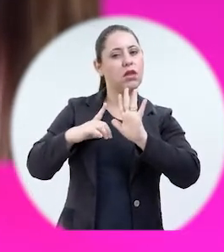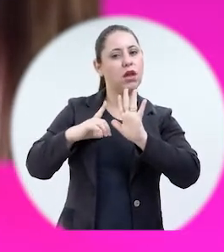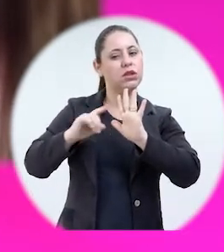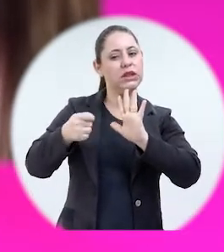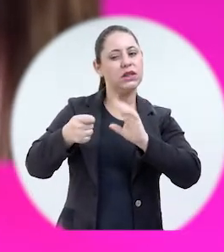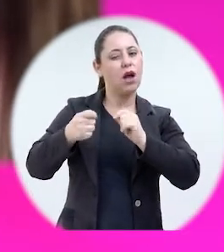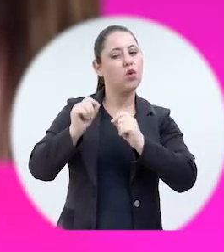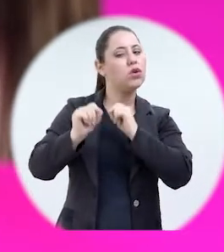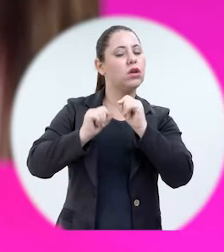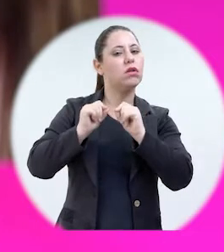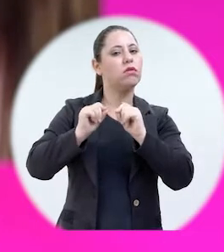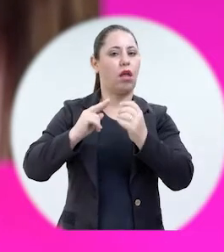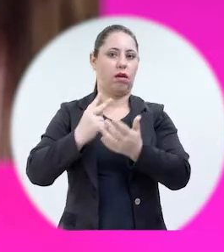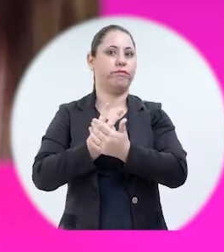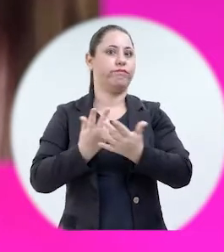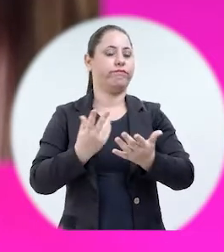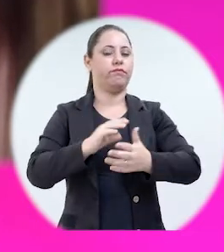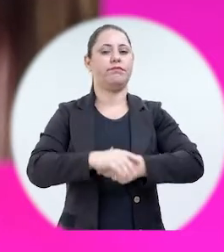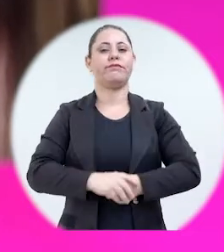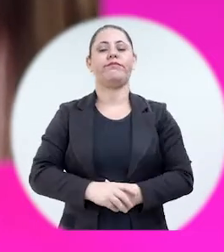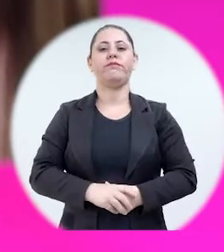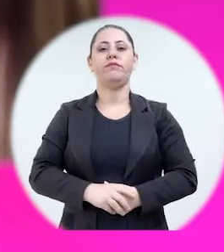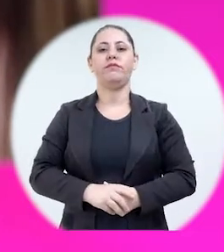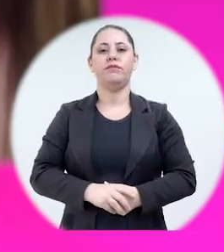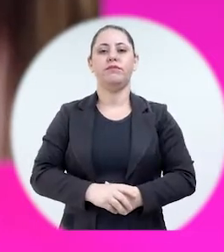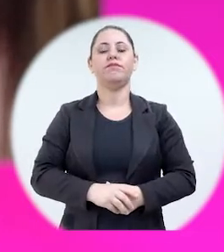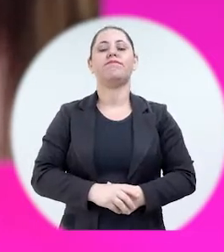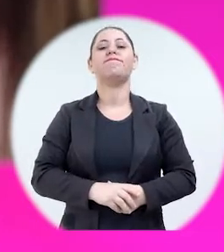existem indícios de que algo está acontecendo.